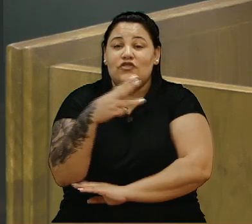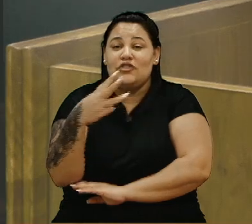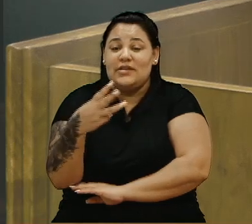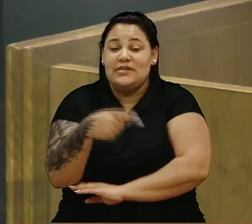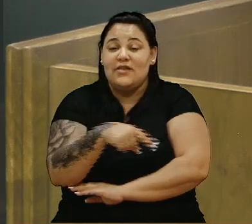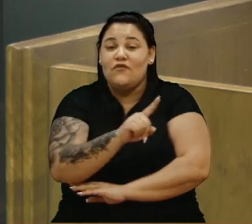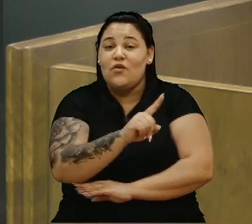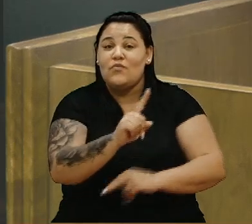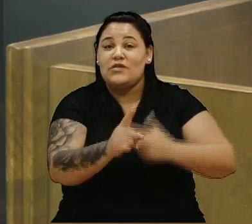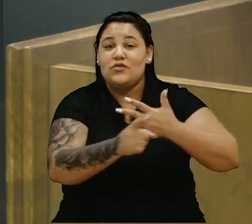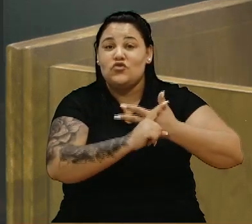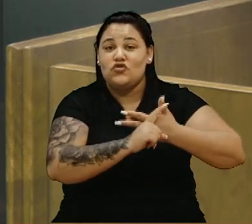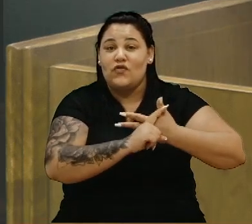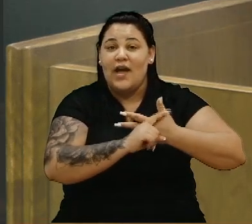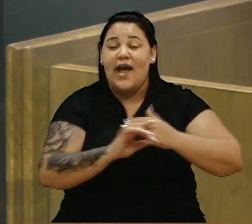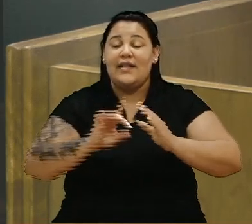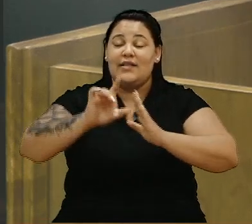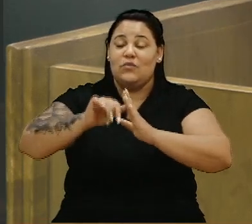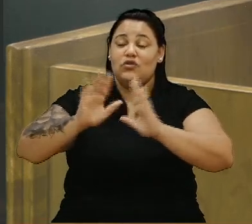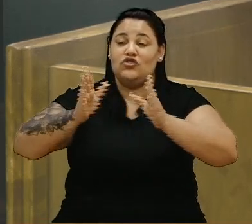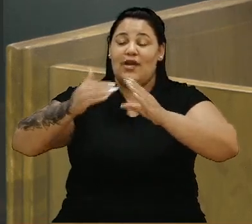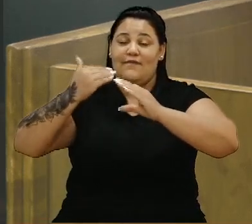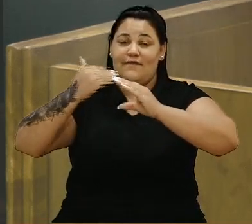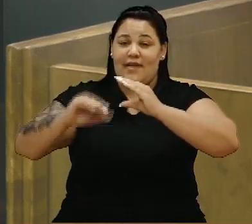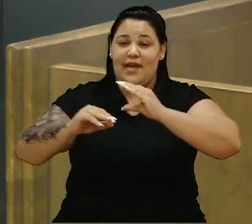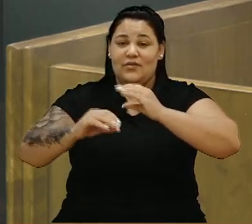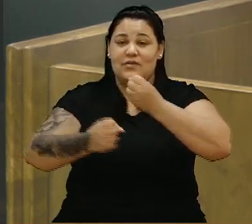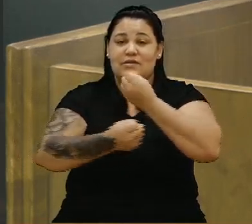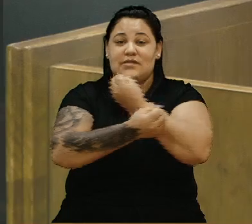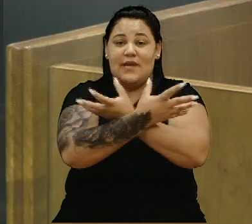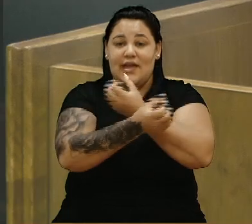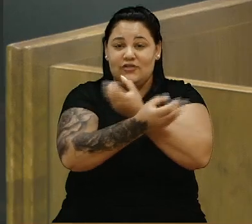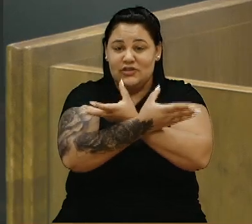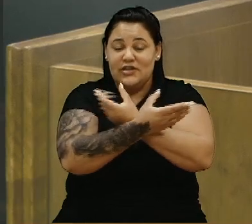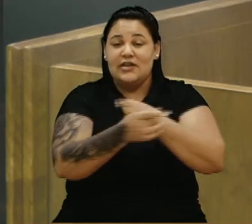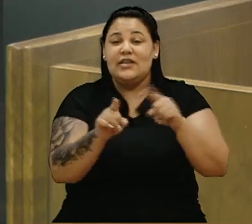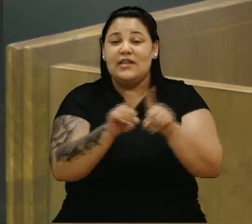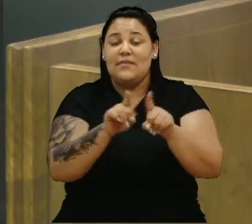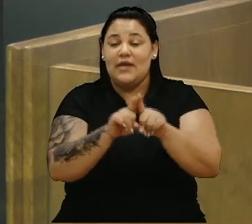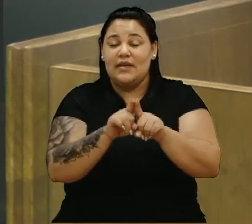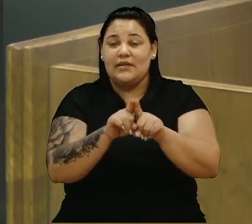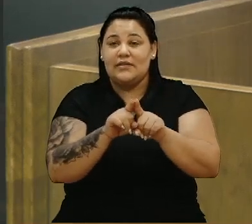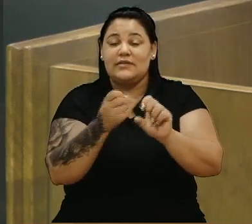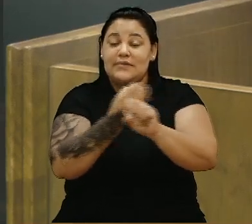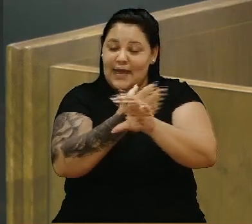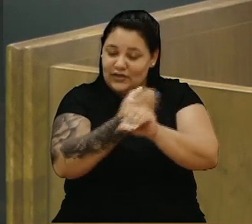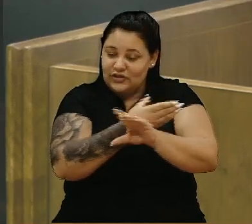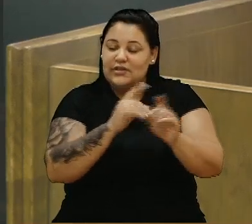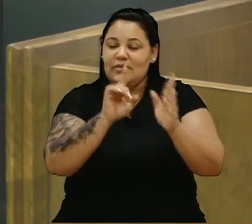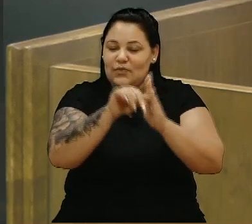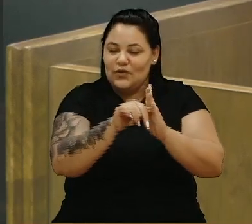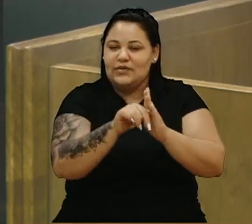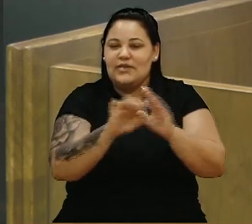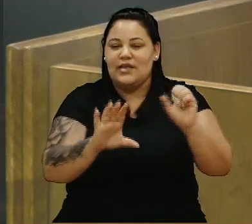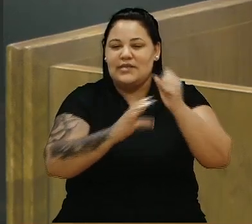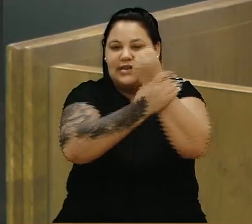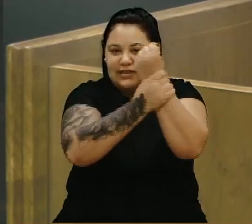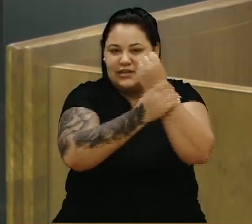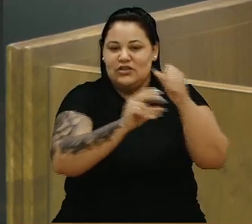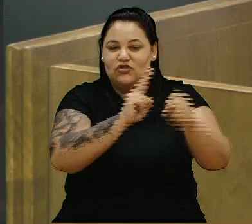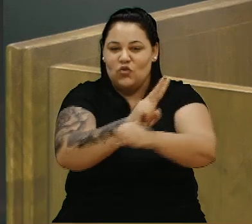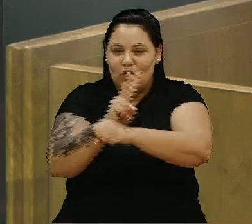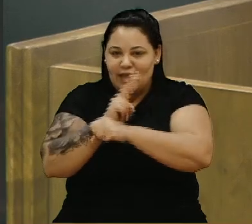Executivo. Do Executivo foi encaminhado para a SMED e para a Secretaria de Proteção, de Segurança Pública e